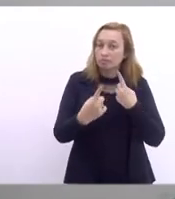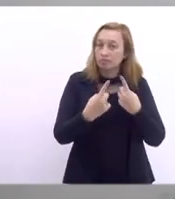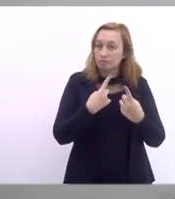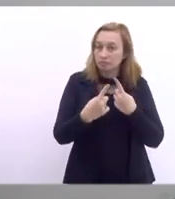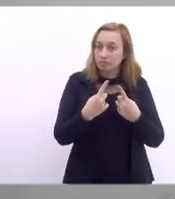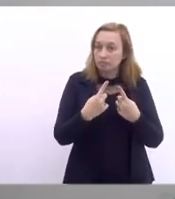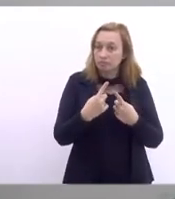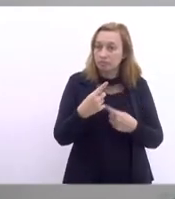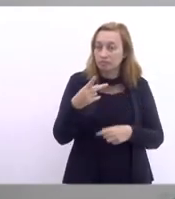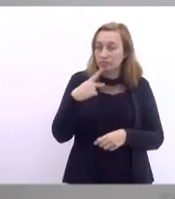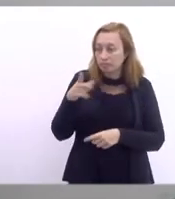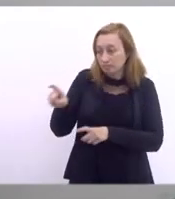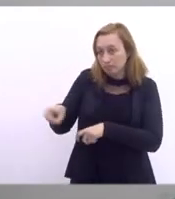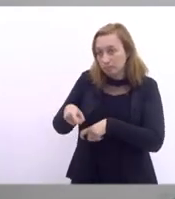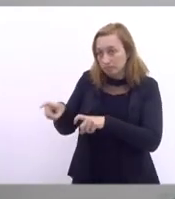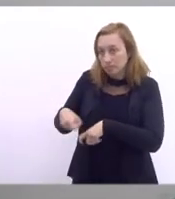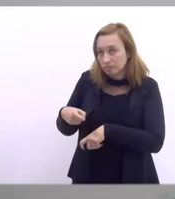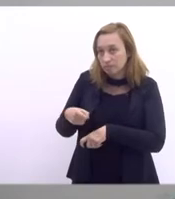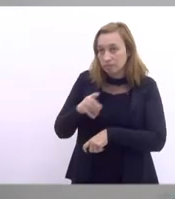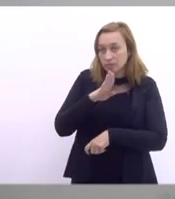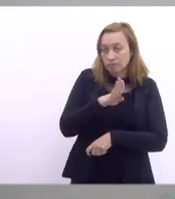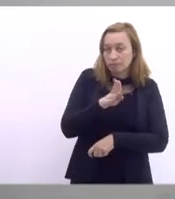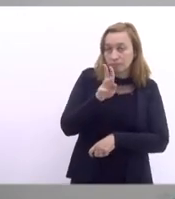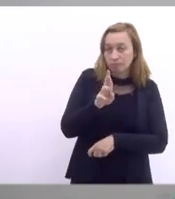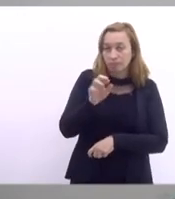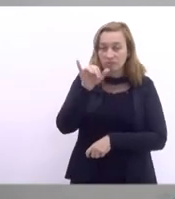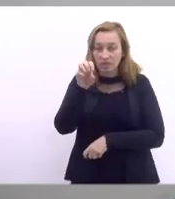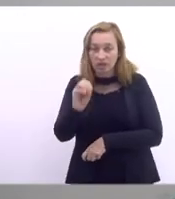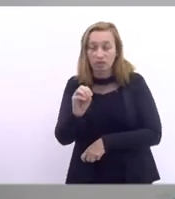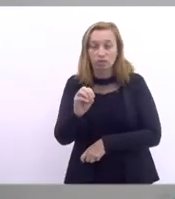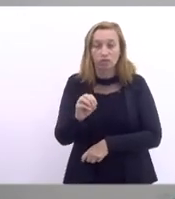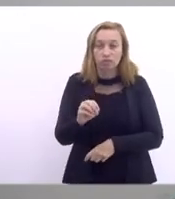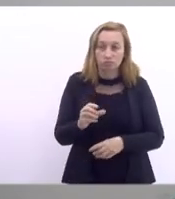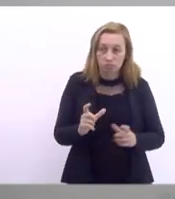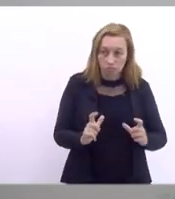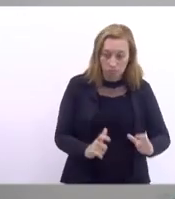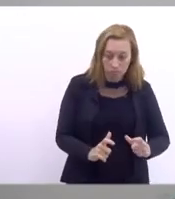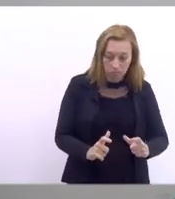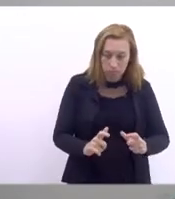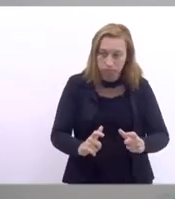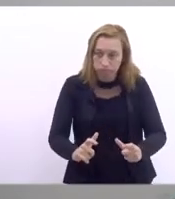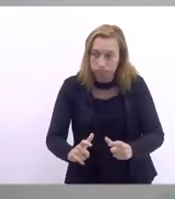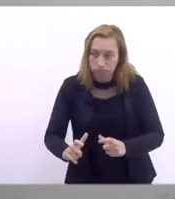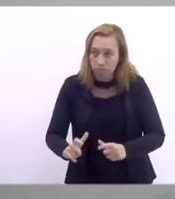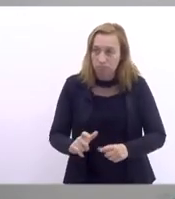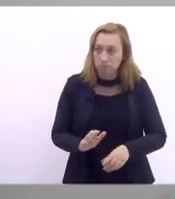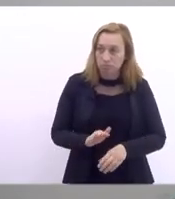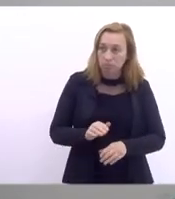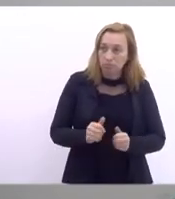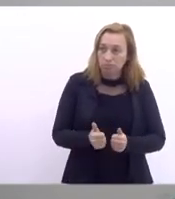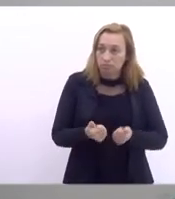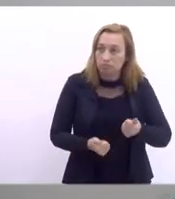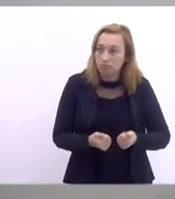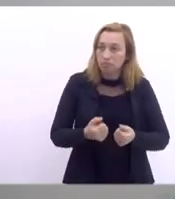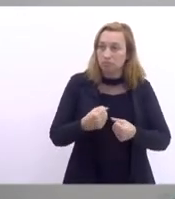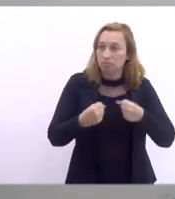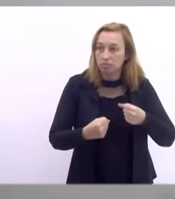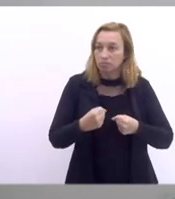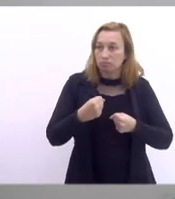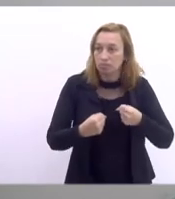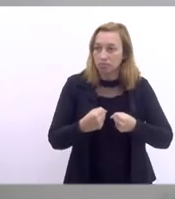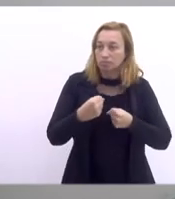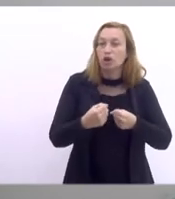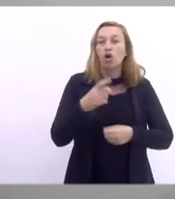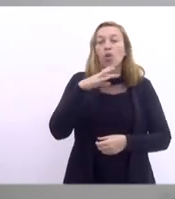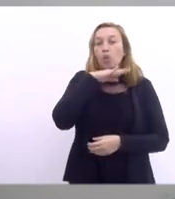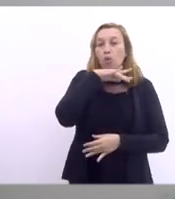mude lá no interior é uma buraqueira só e a gente quando eu vou tomar um susto de ver a